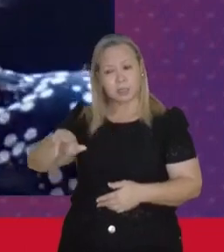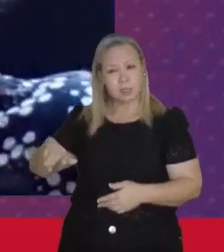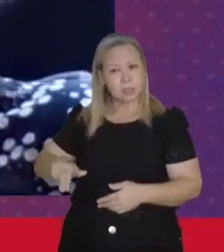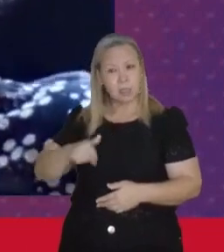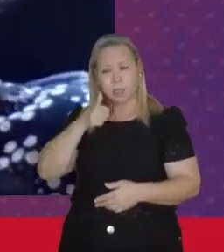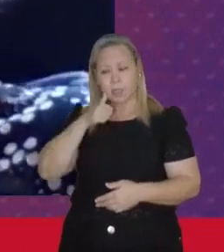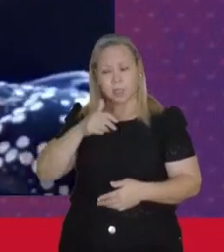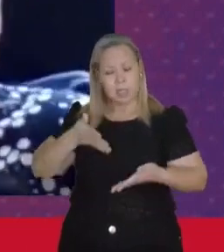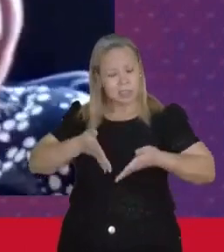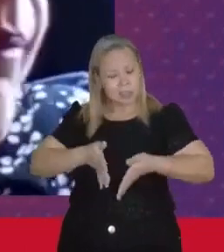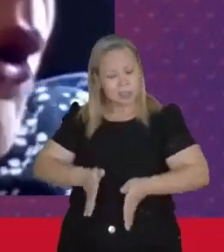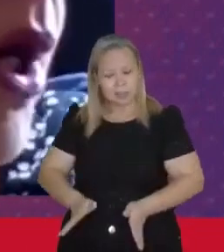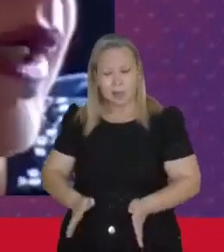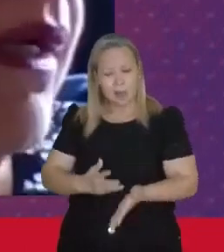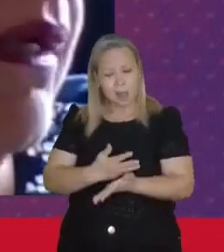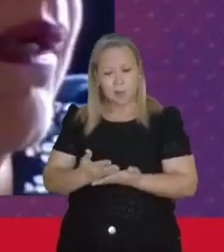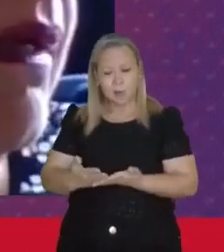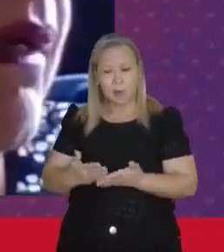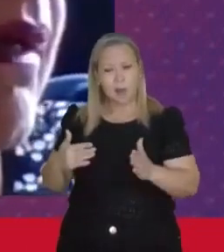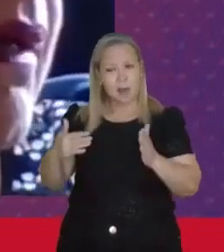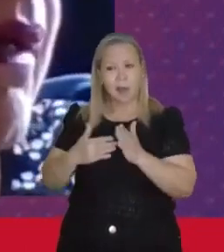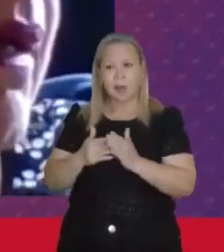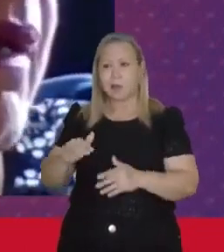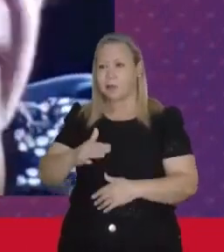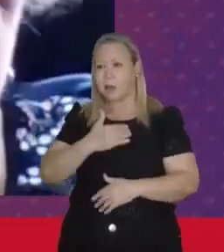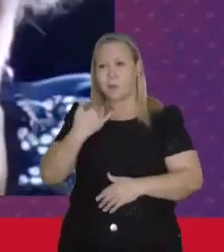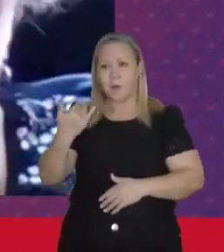Desde que nascem até que morrem.